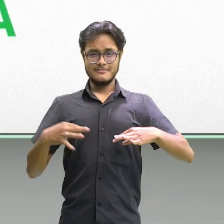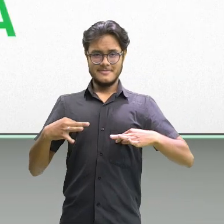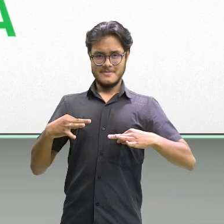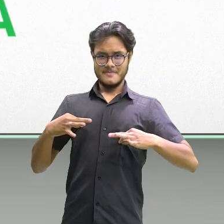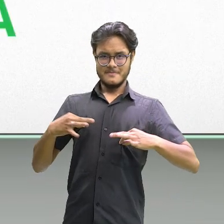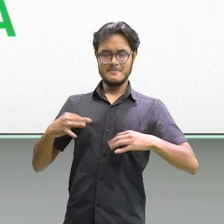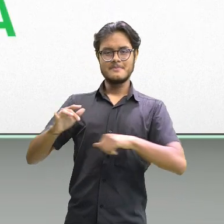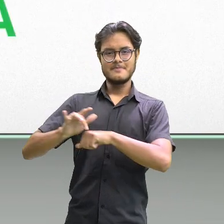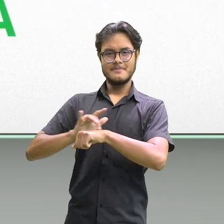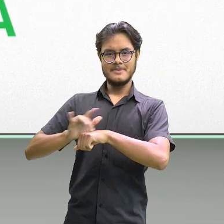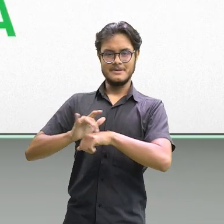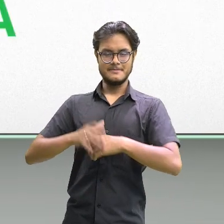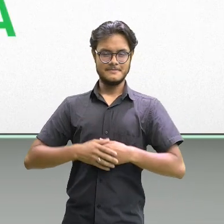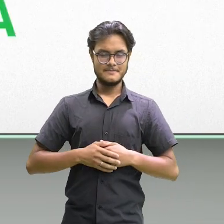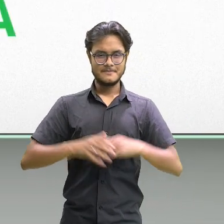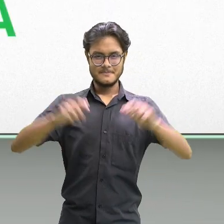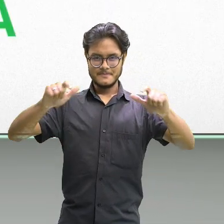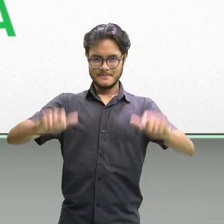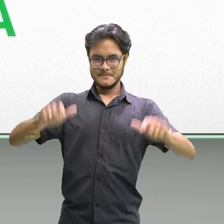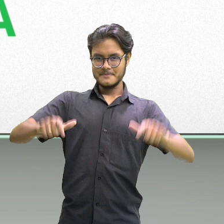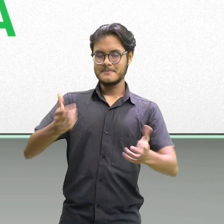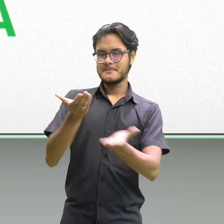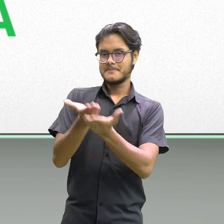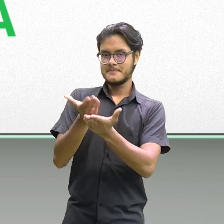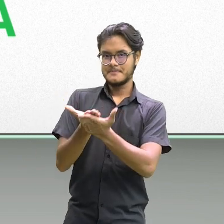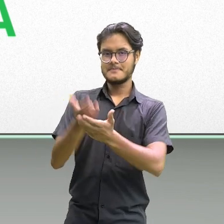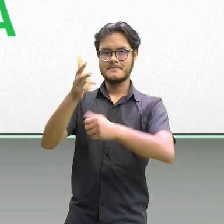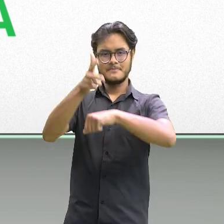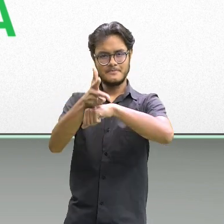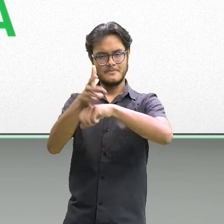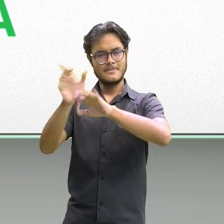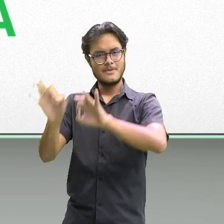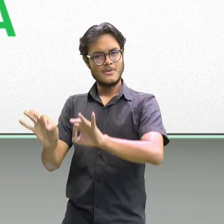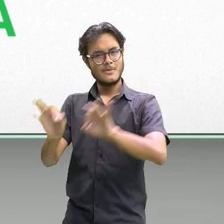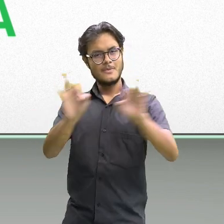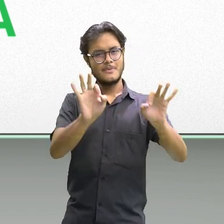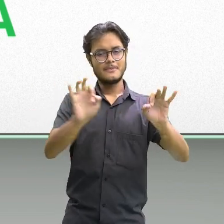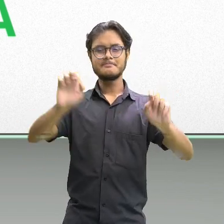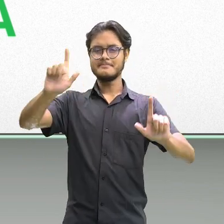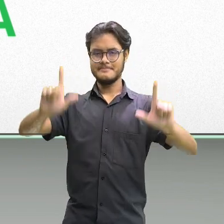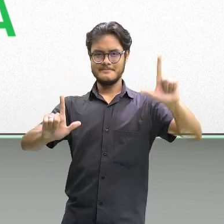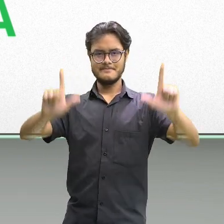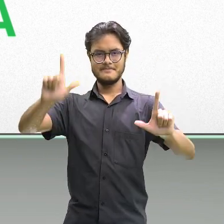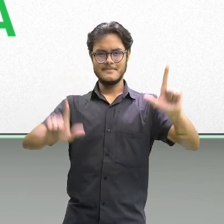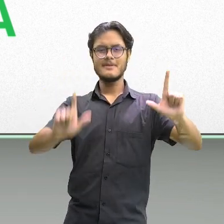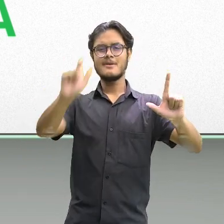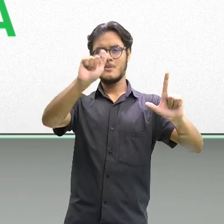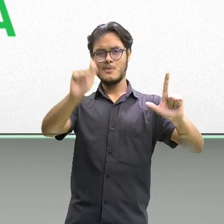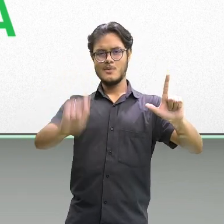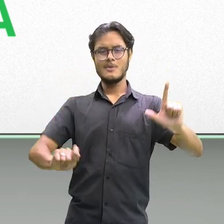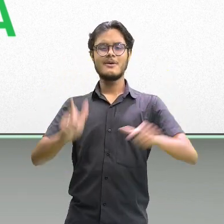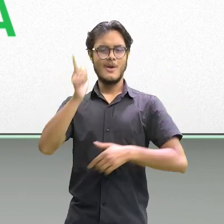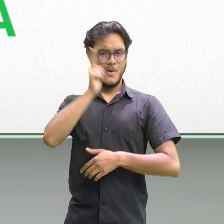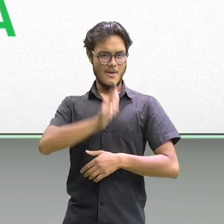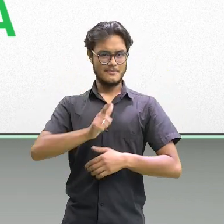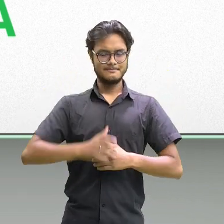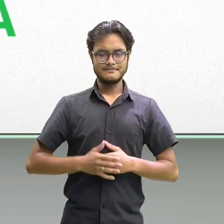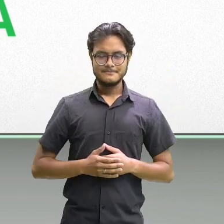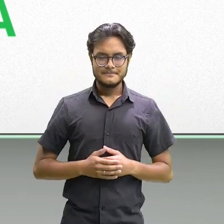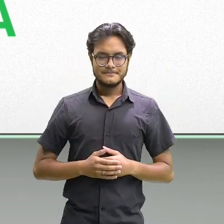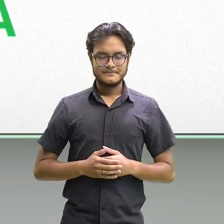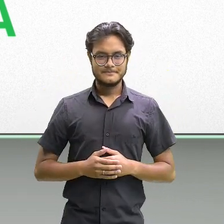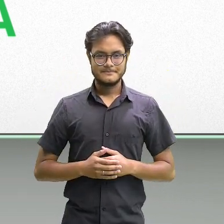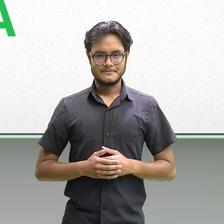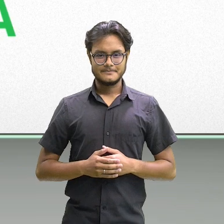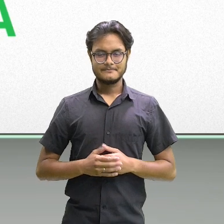camisa preta. O ambiente da nossa aula é um estudo de TV interativa e eu vou usar uma tela para as anotações. Então vamos